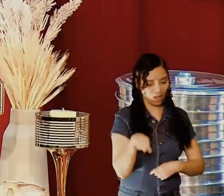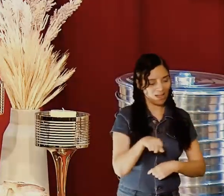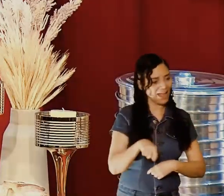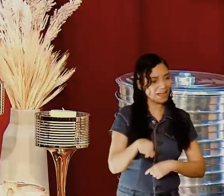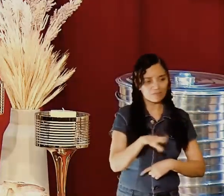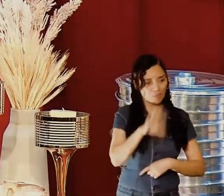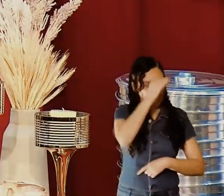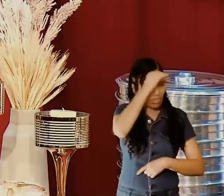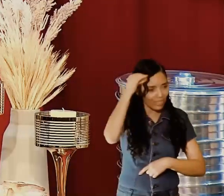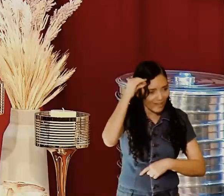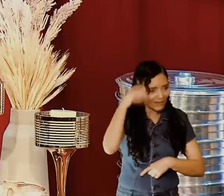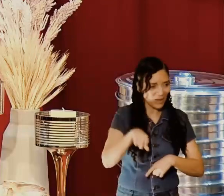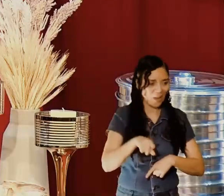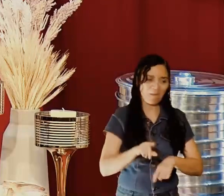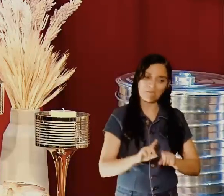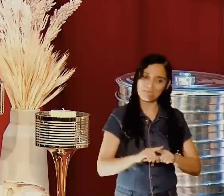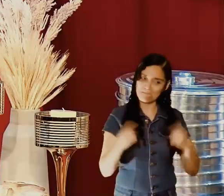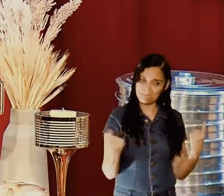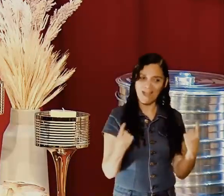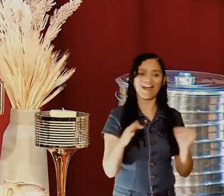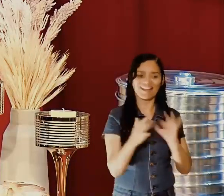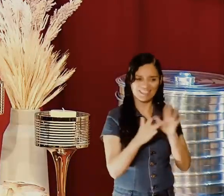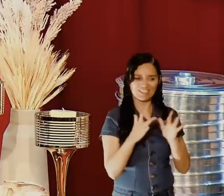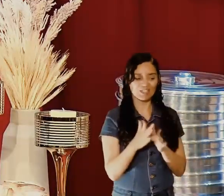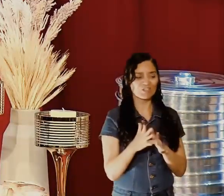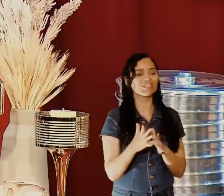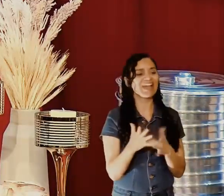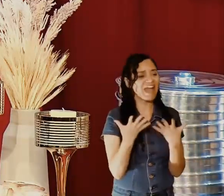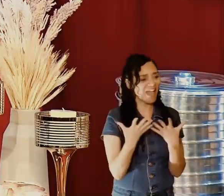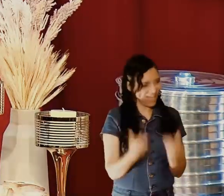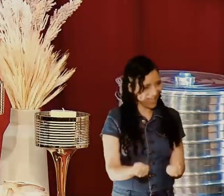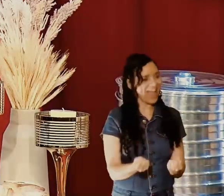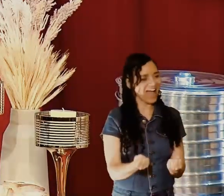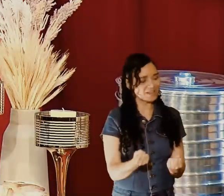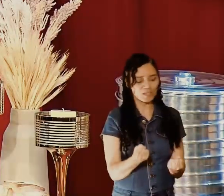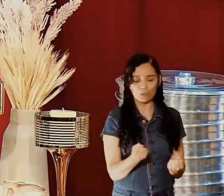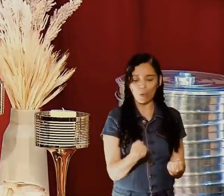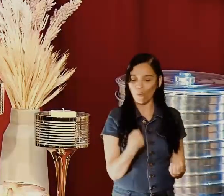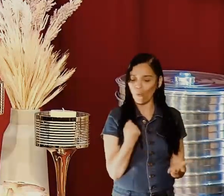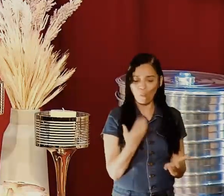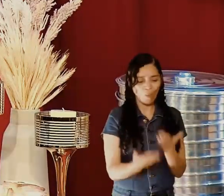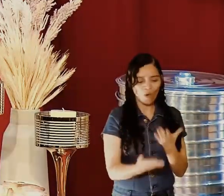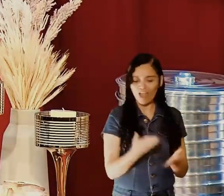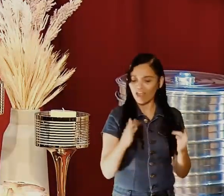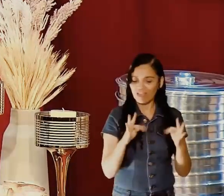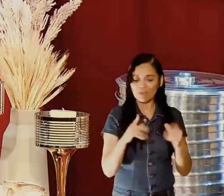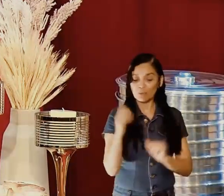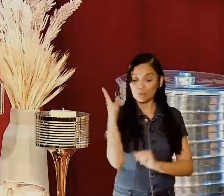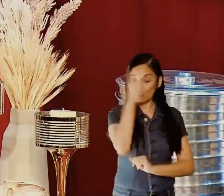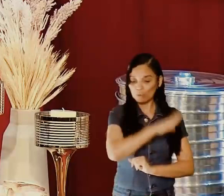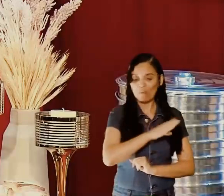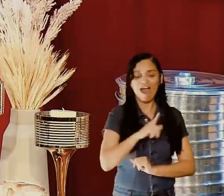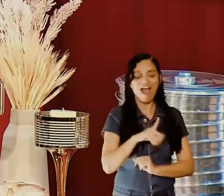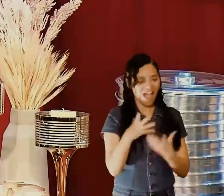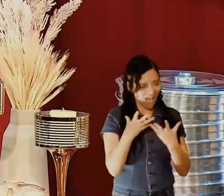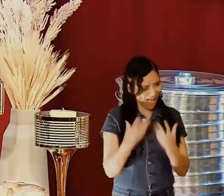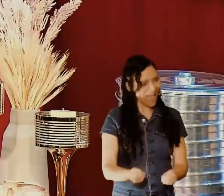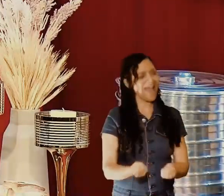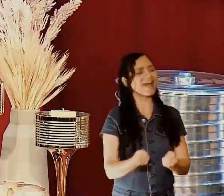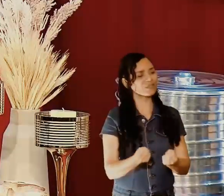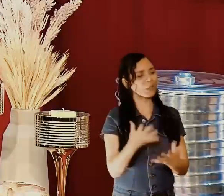700 anos antes, que ele viria e iria fazer isso. Outra característica e nome desse rei perfeito é que